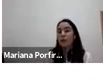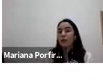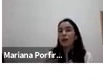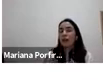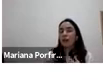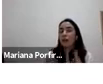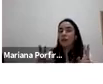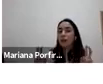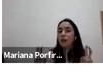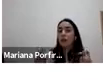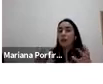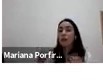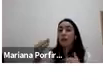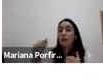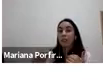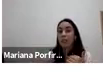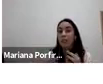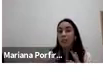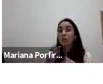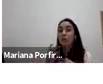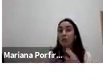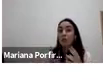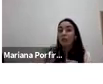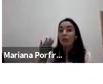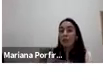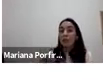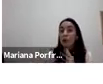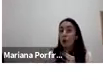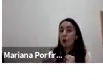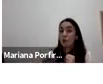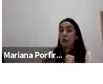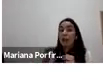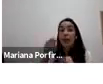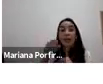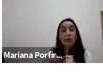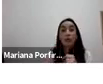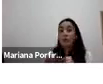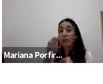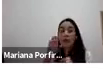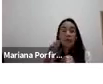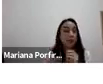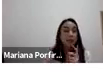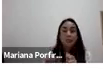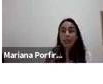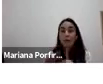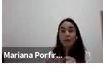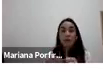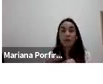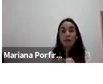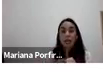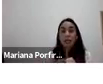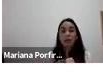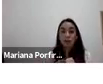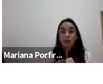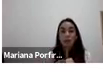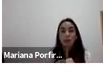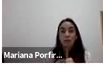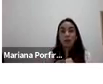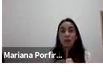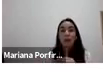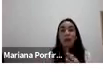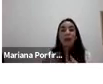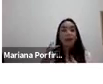musculatura, o pessoal fala que é uma musculatura mais fraquinha, uma musculatura que em repouso, ela não consegue manter os